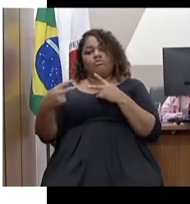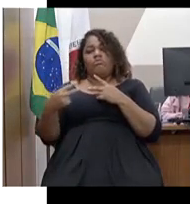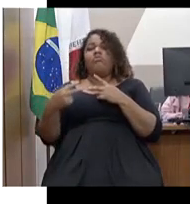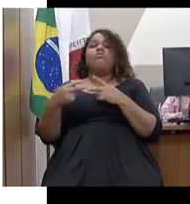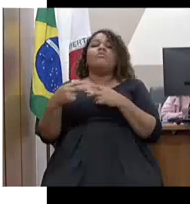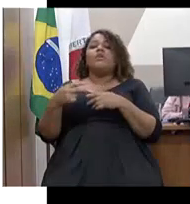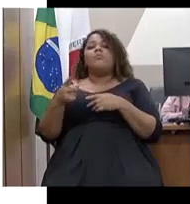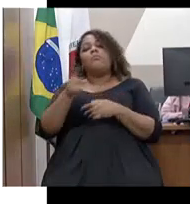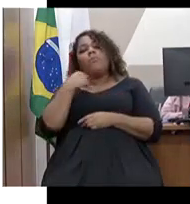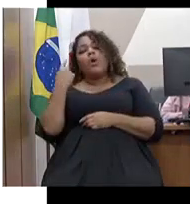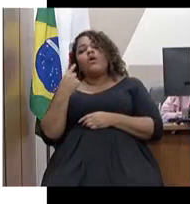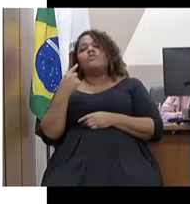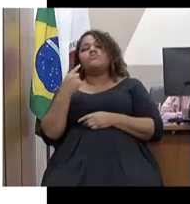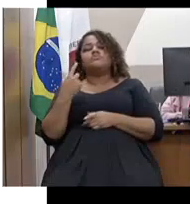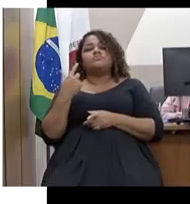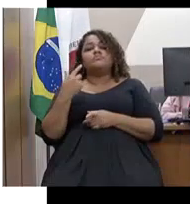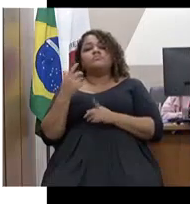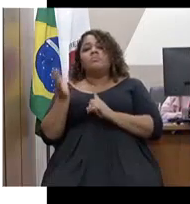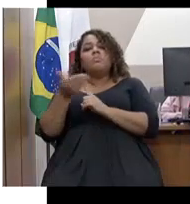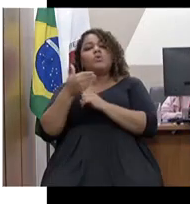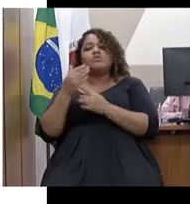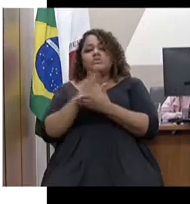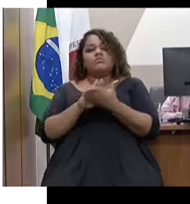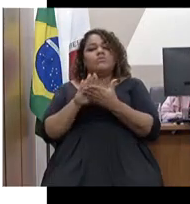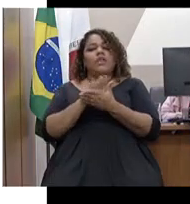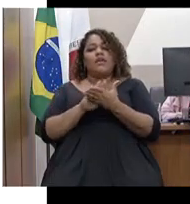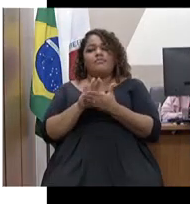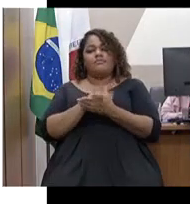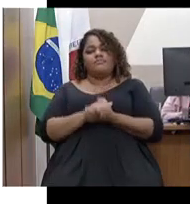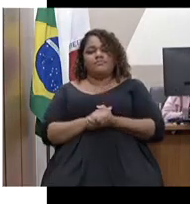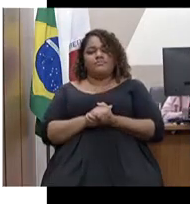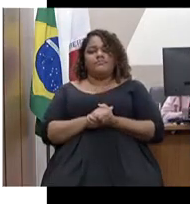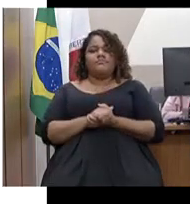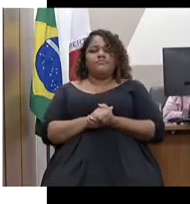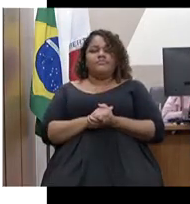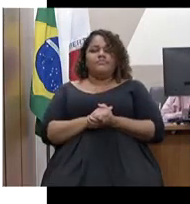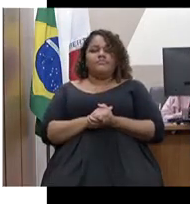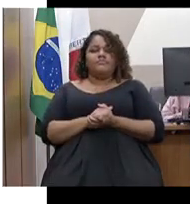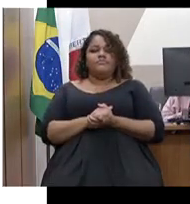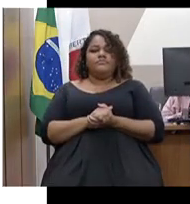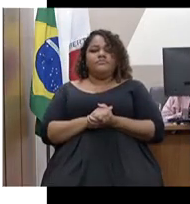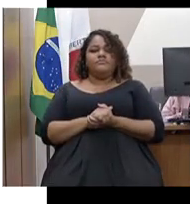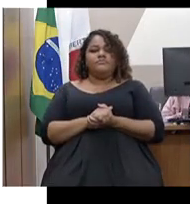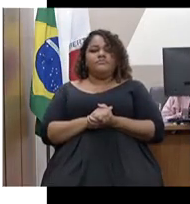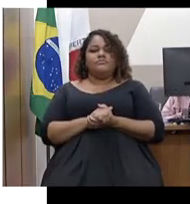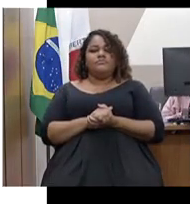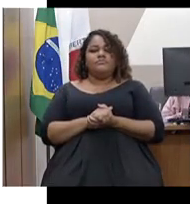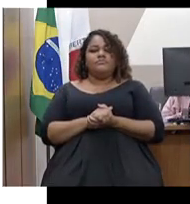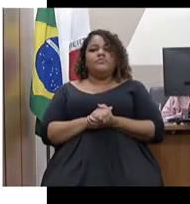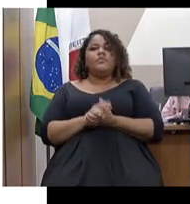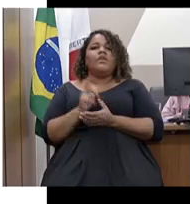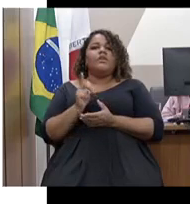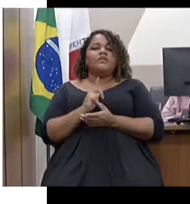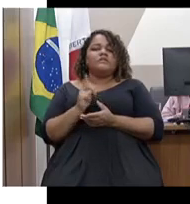Nós temos normas mais recentes sobre sobre agricultura por exemplo houve uma reforma na